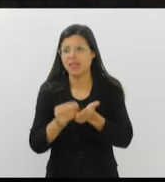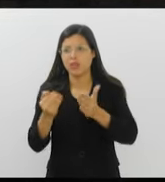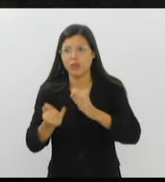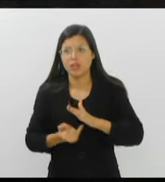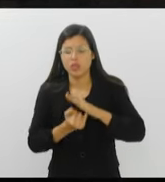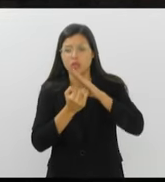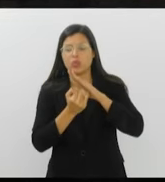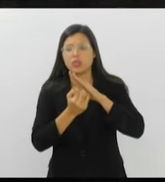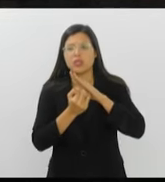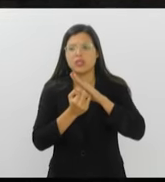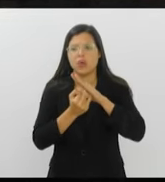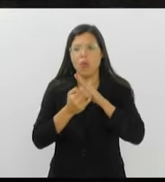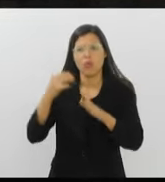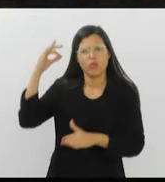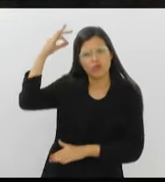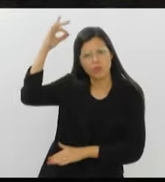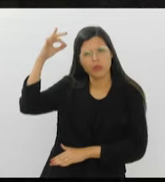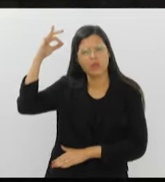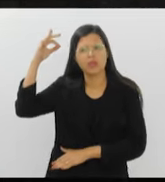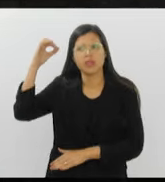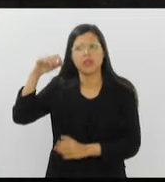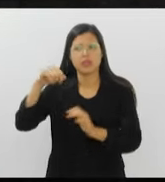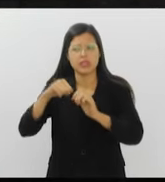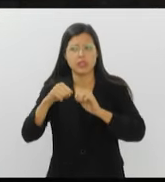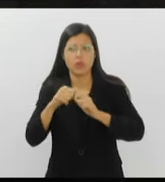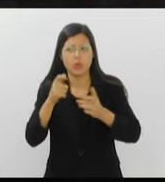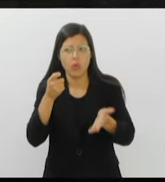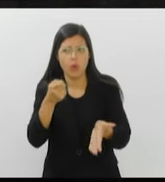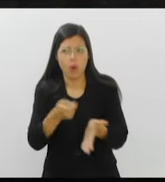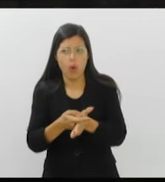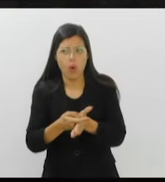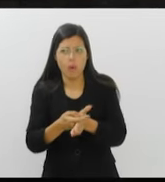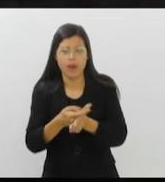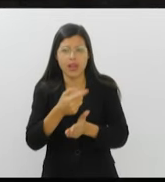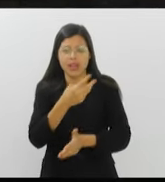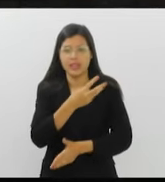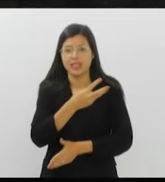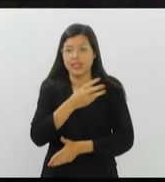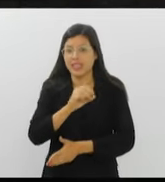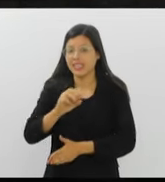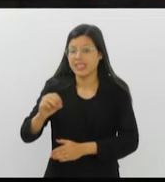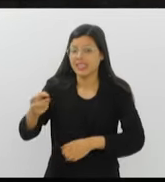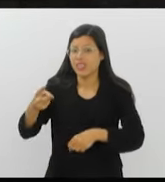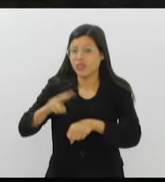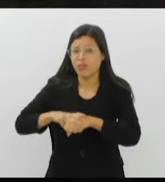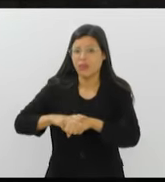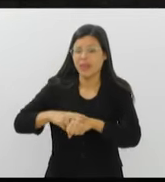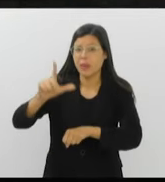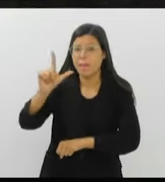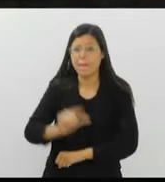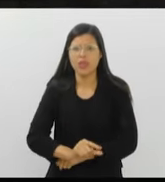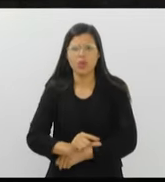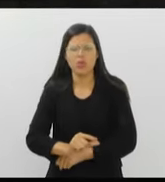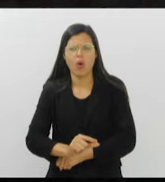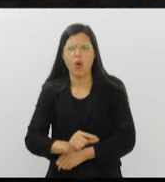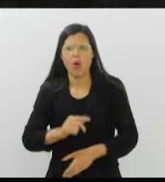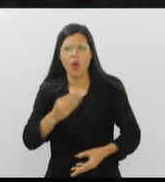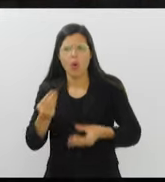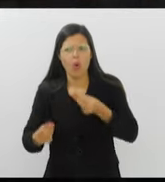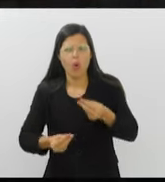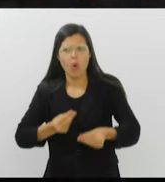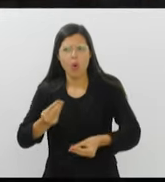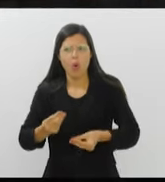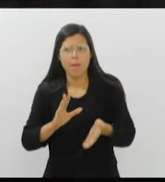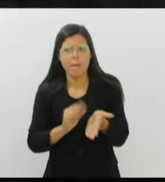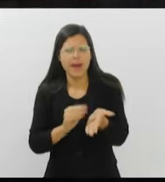Espírito Santo que estava fazendo uma compra 300 vezes menor, ou seja, completamente desproporcional. Como é que você adere uma